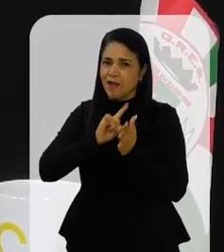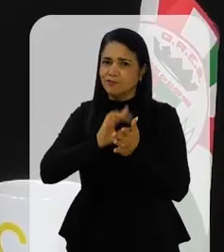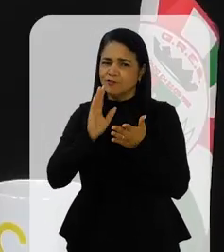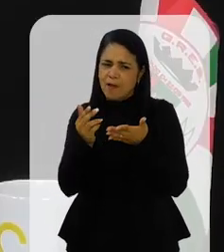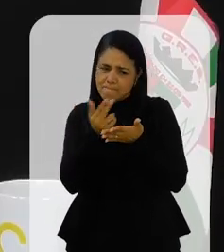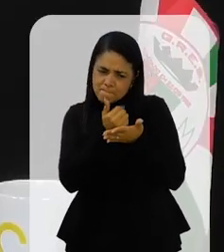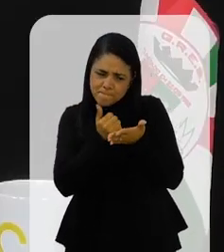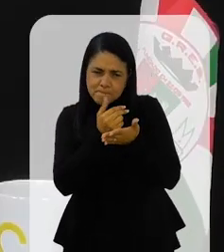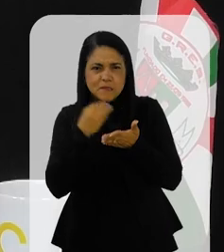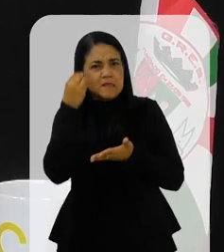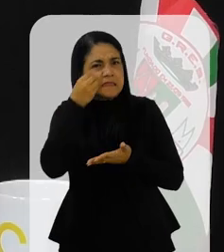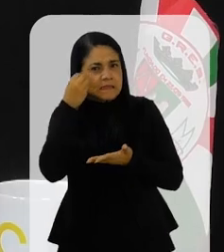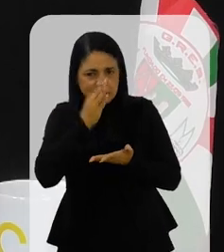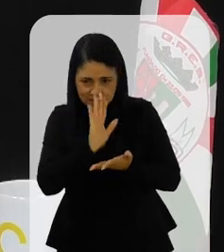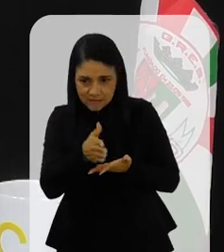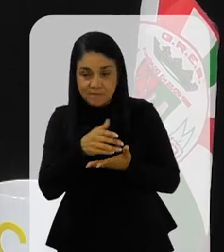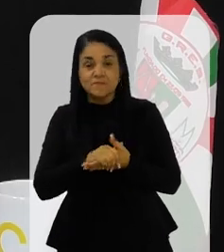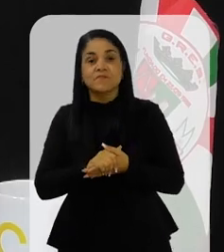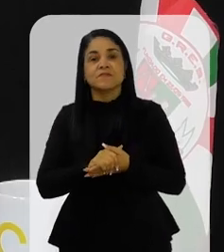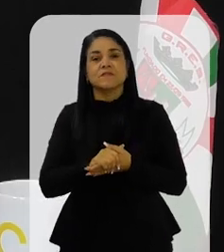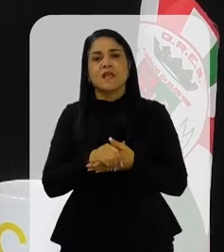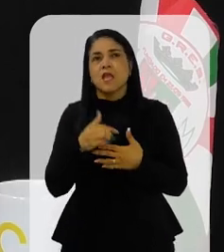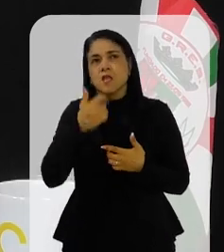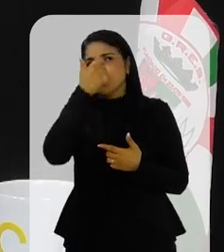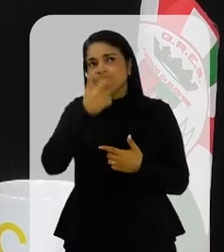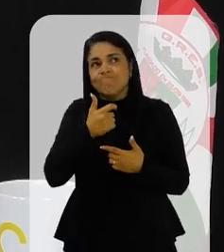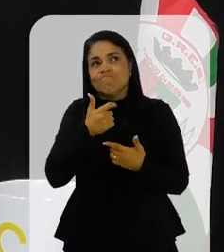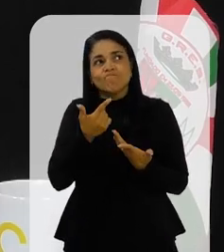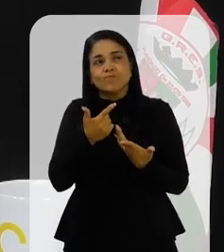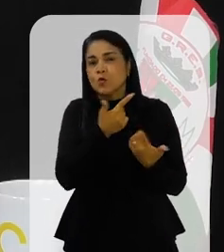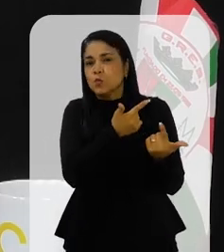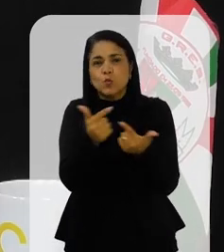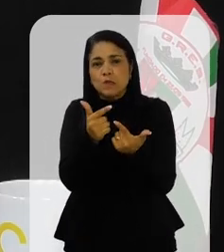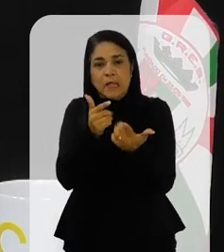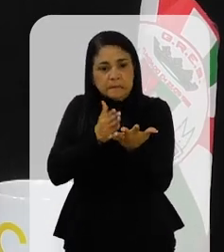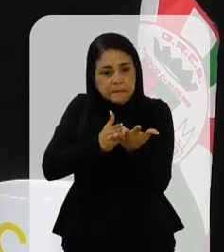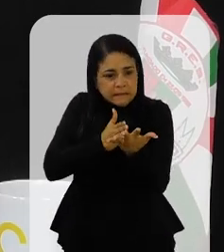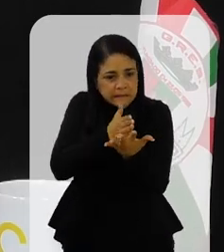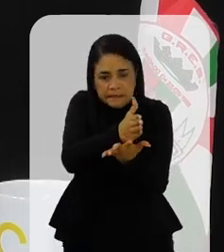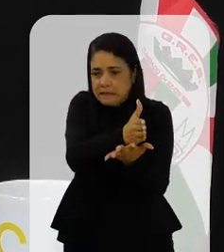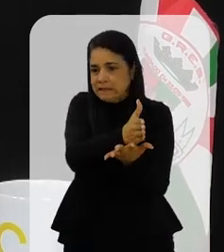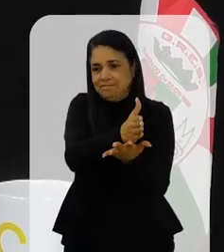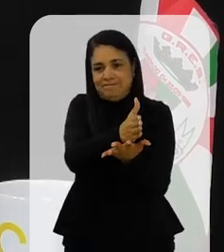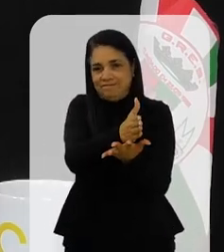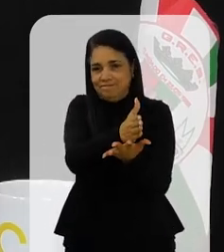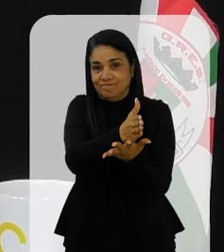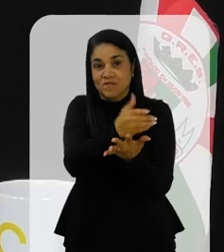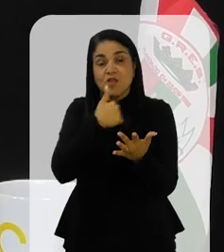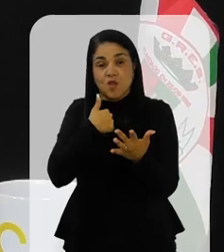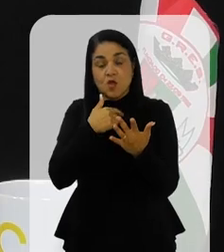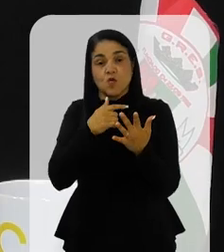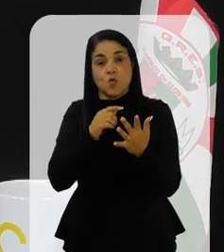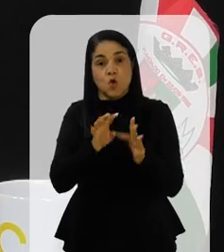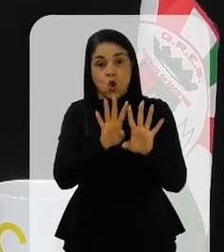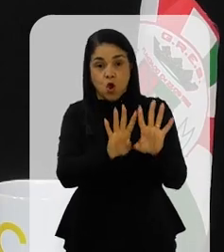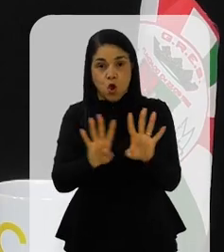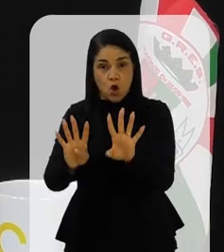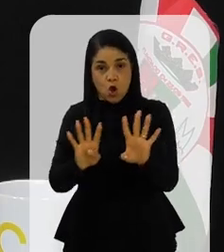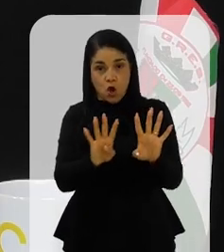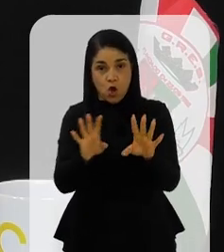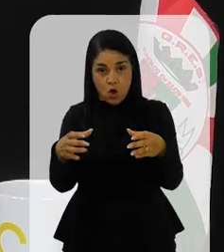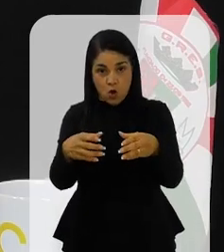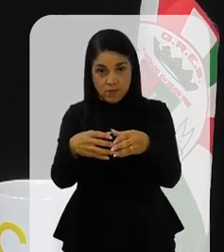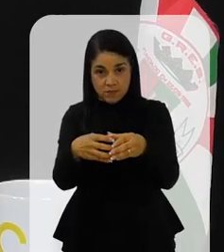eu não tenho, assim, uma direção Eu fiz comissão de frente na Grande Rio